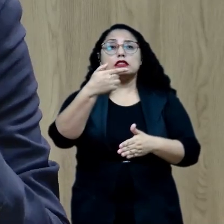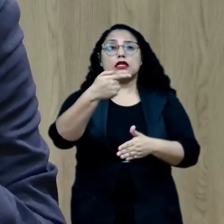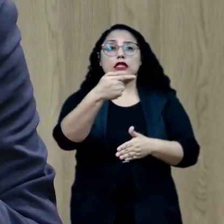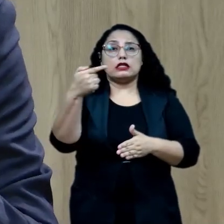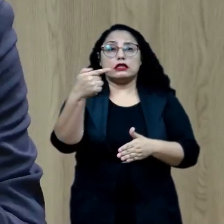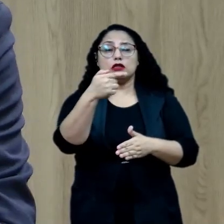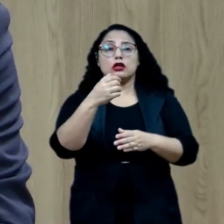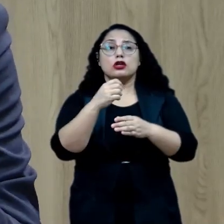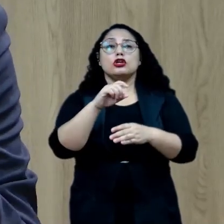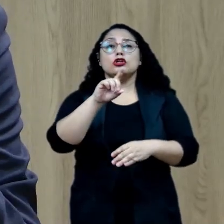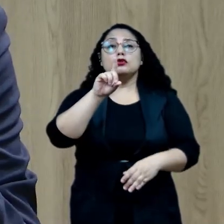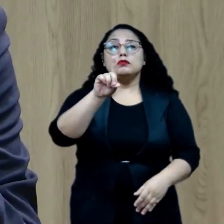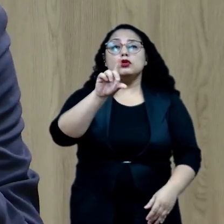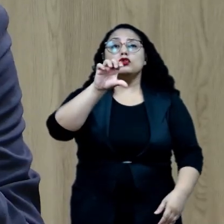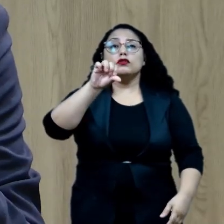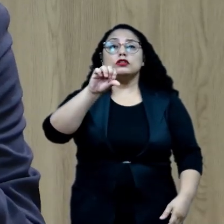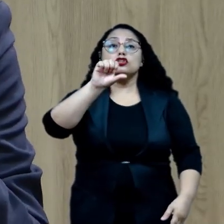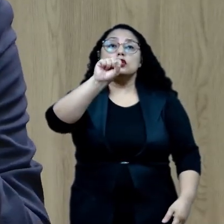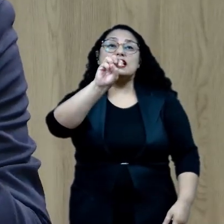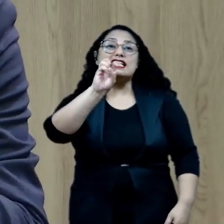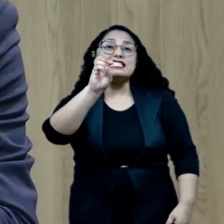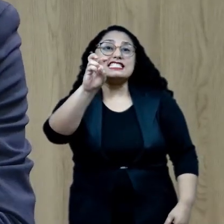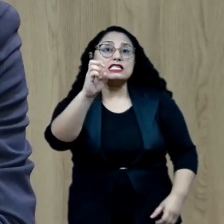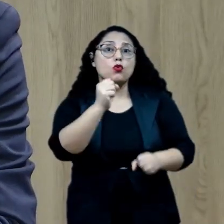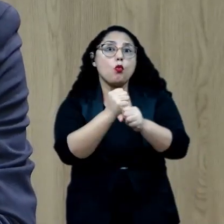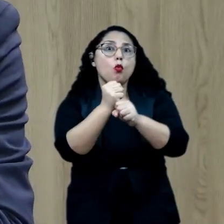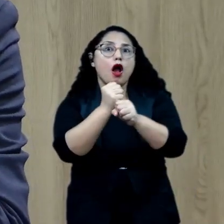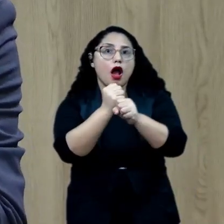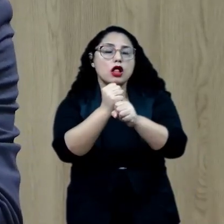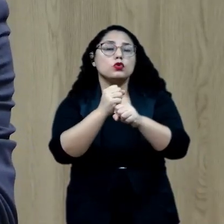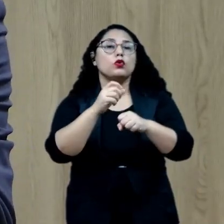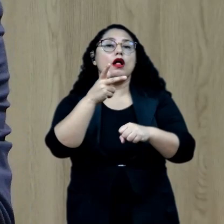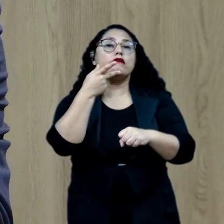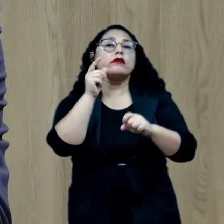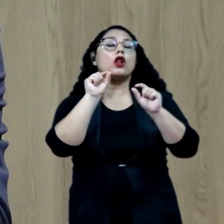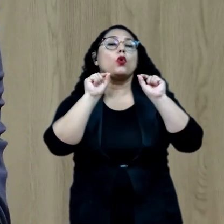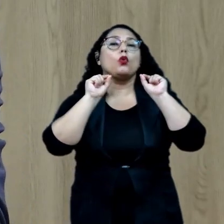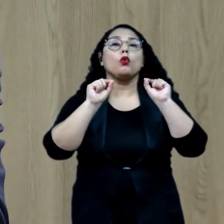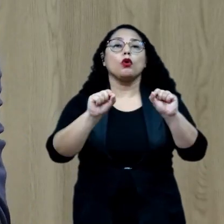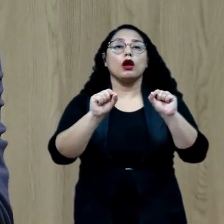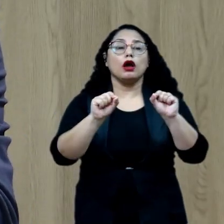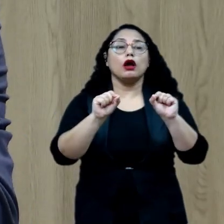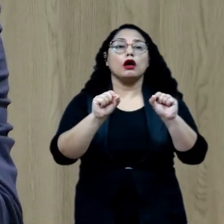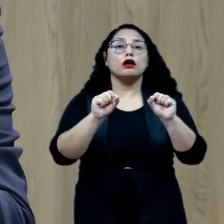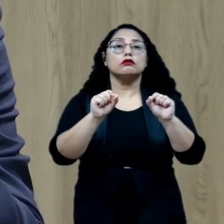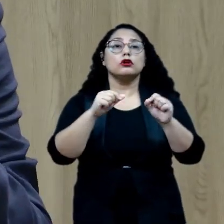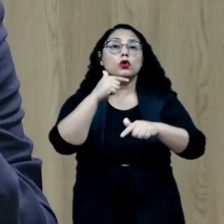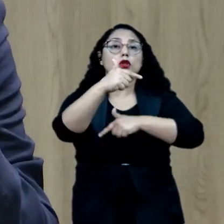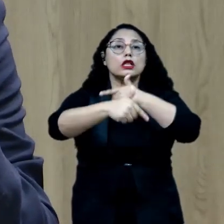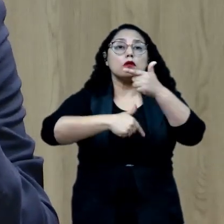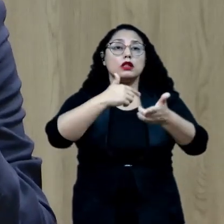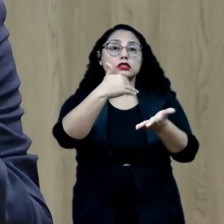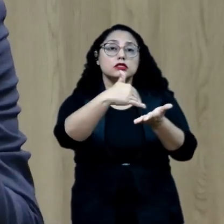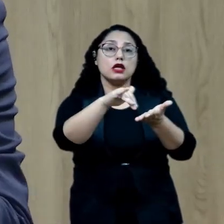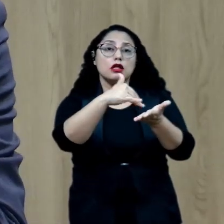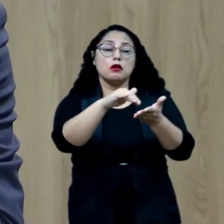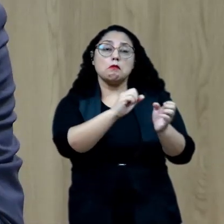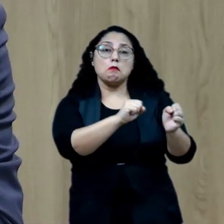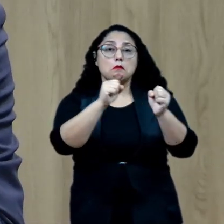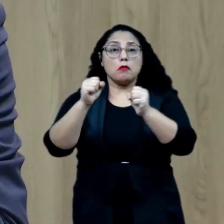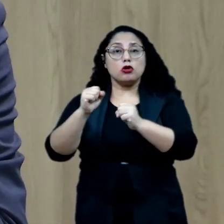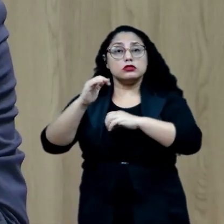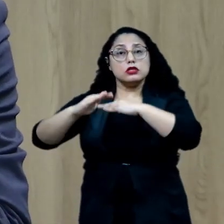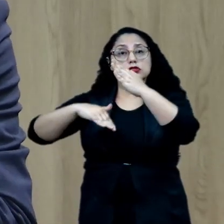7.377 de 1985, ela vai falar que a atuação secretarial pode